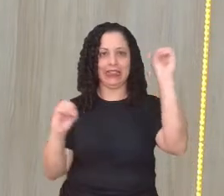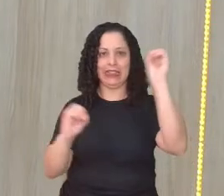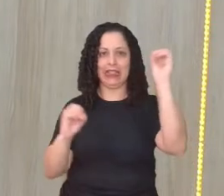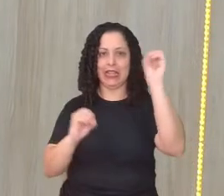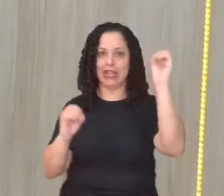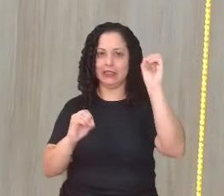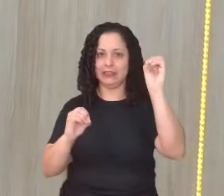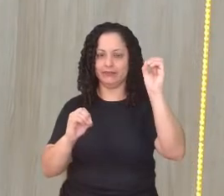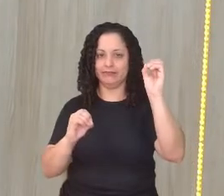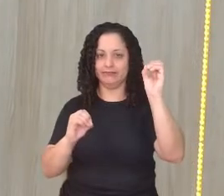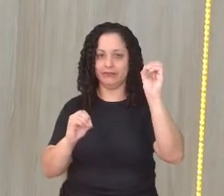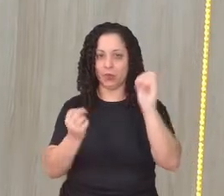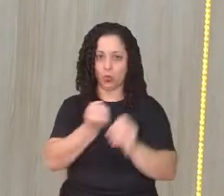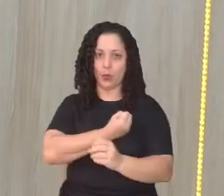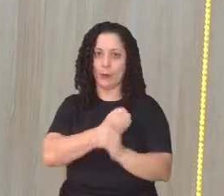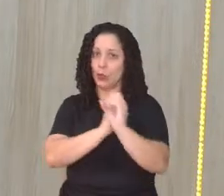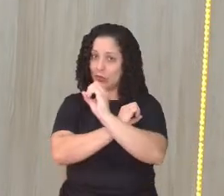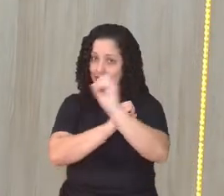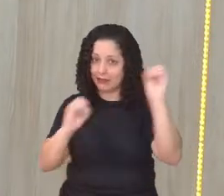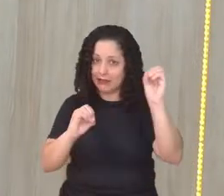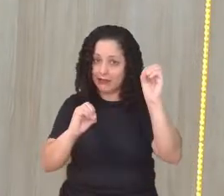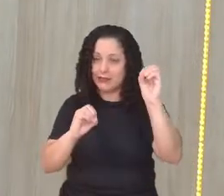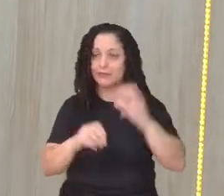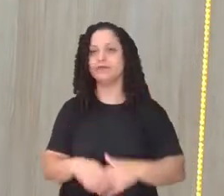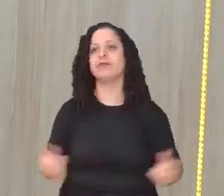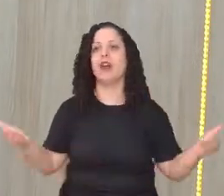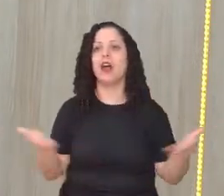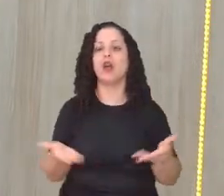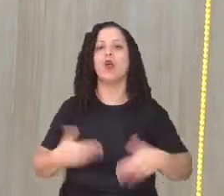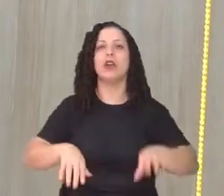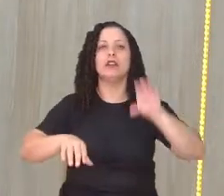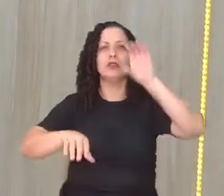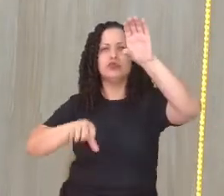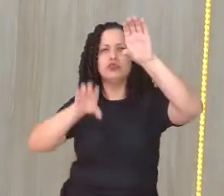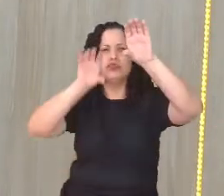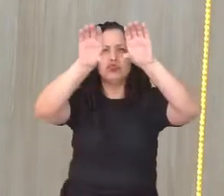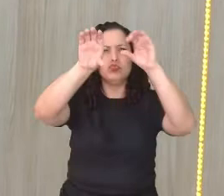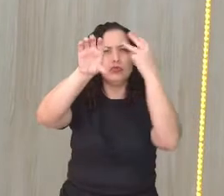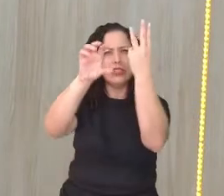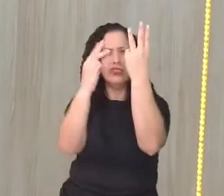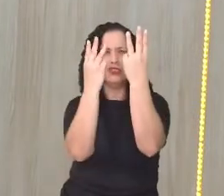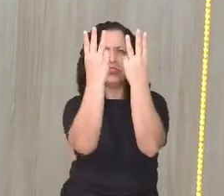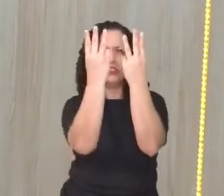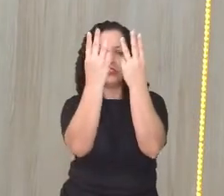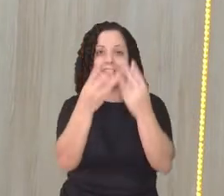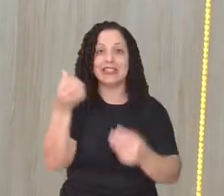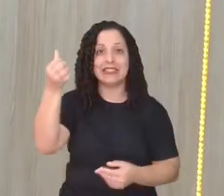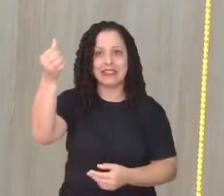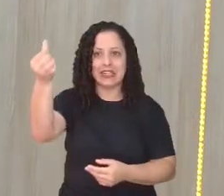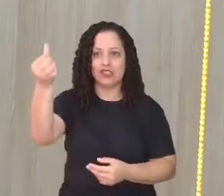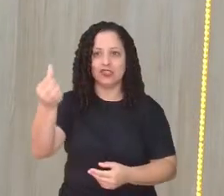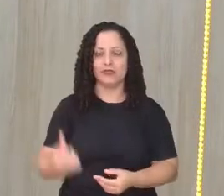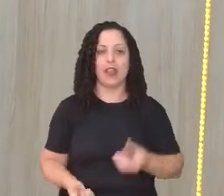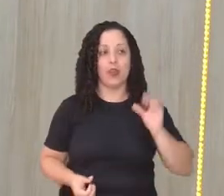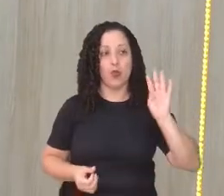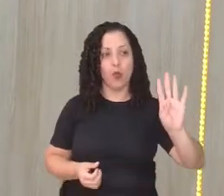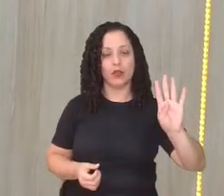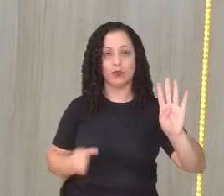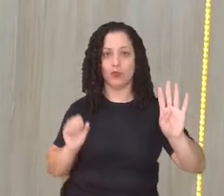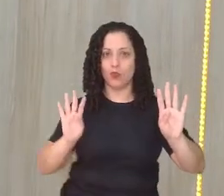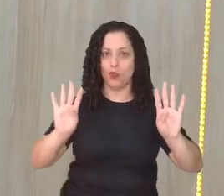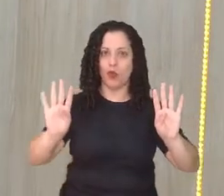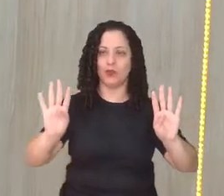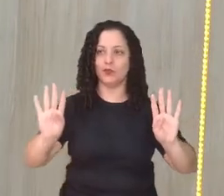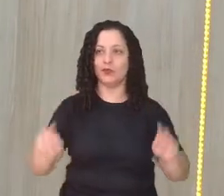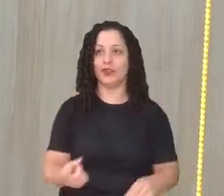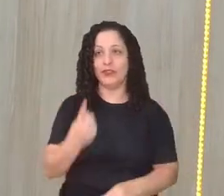sem números. E aí, vou somar, ó. 3 mais 3, 6. 6 mais 4, ó, 6.